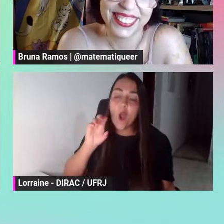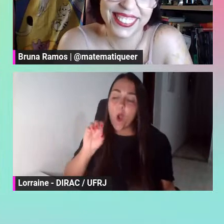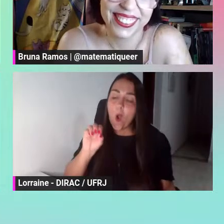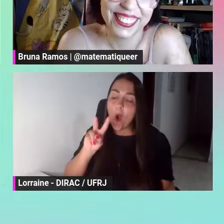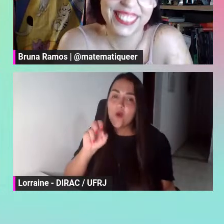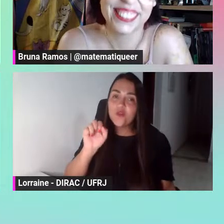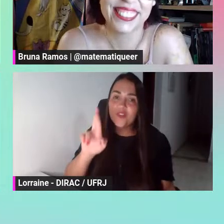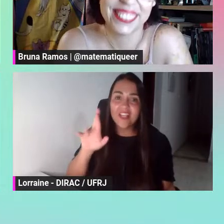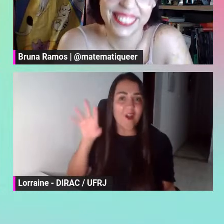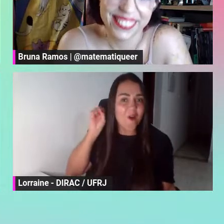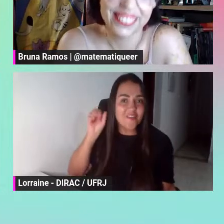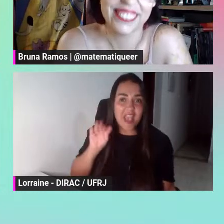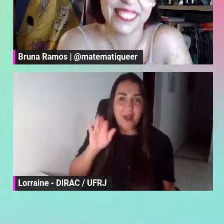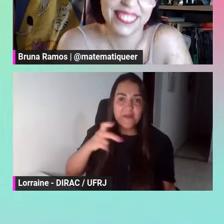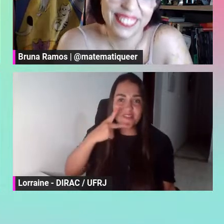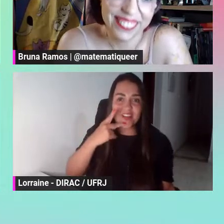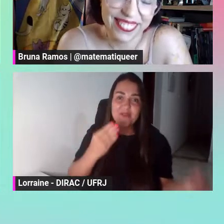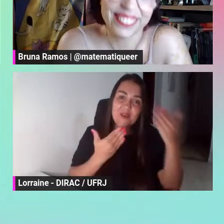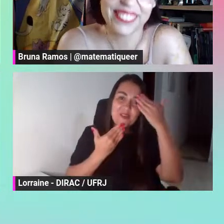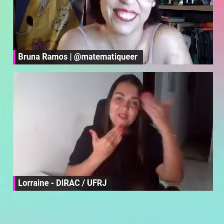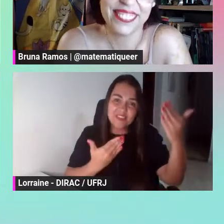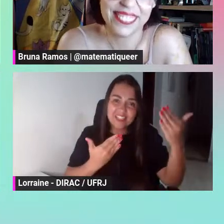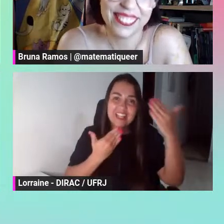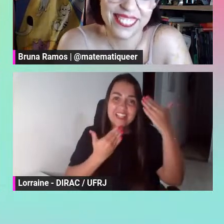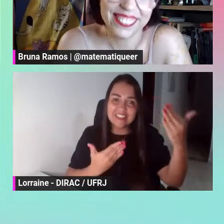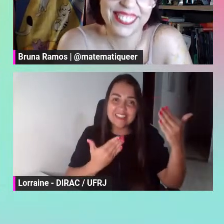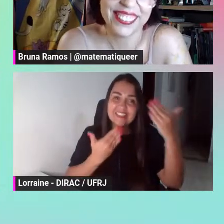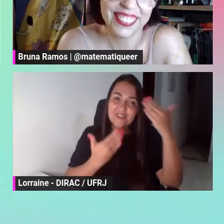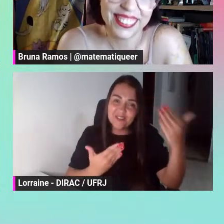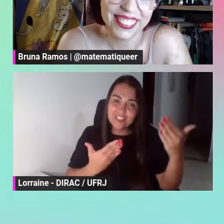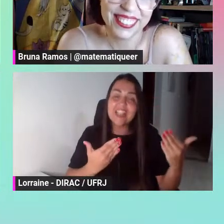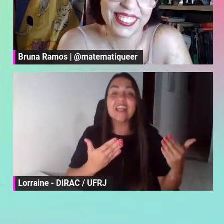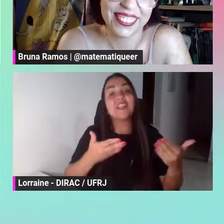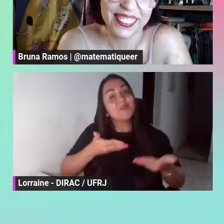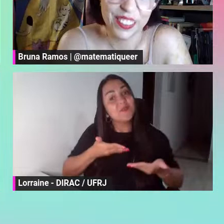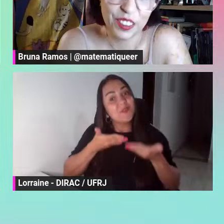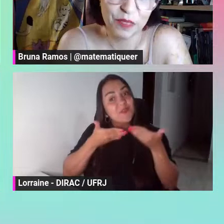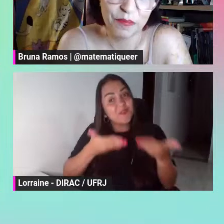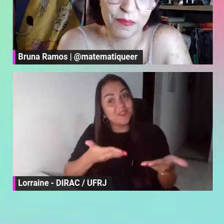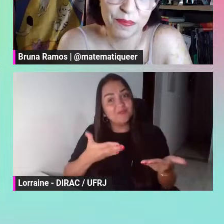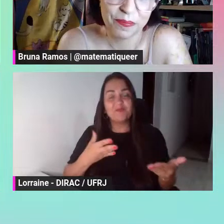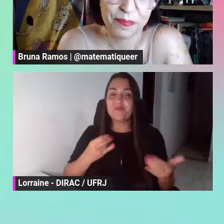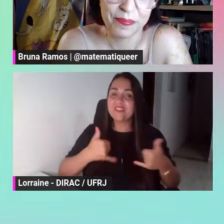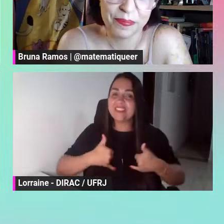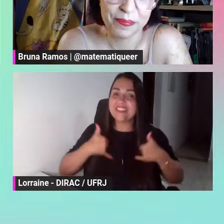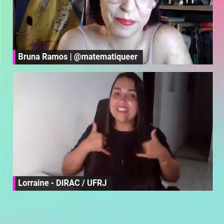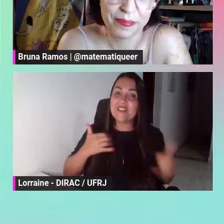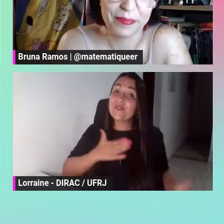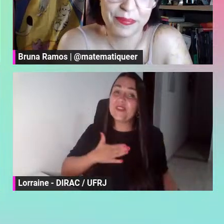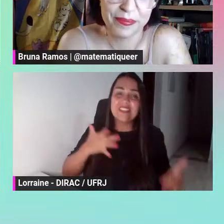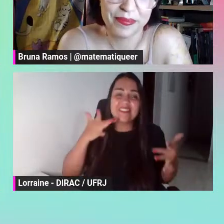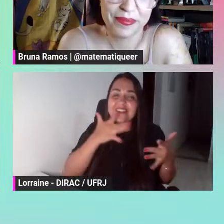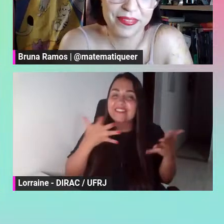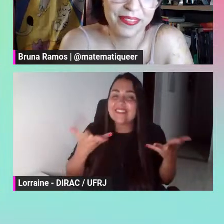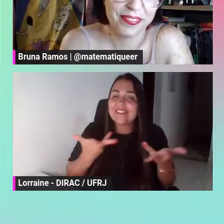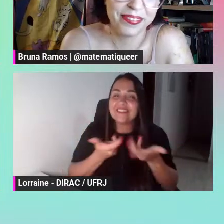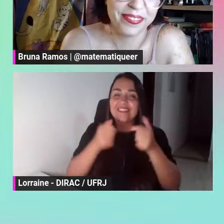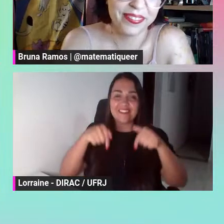ouvir a mãe falar. Então, muito obrigada pelo convite. Foi um prazer. Uma delícia estar aqui.